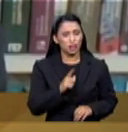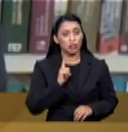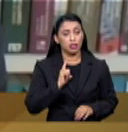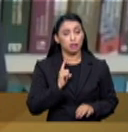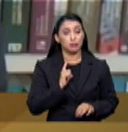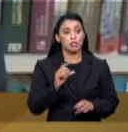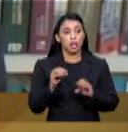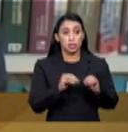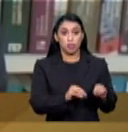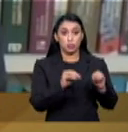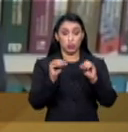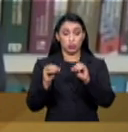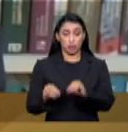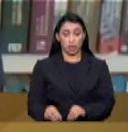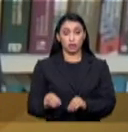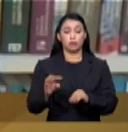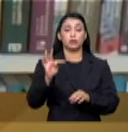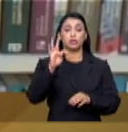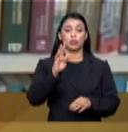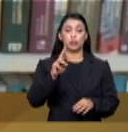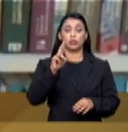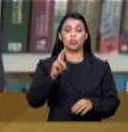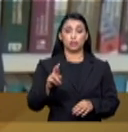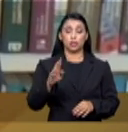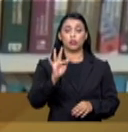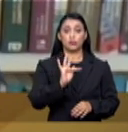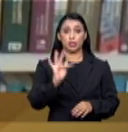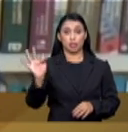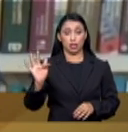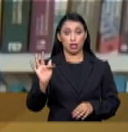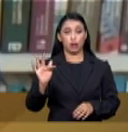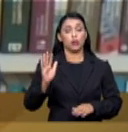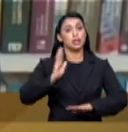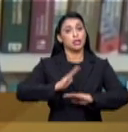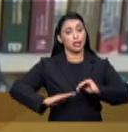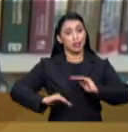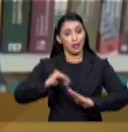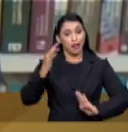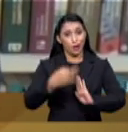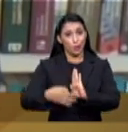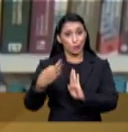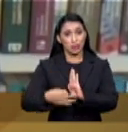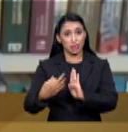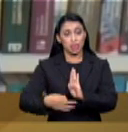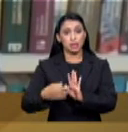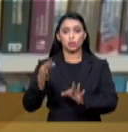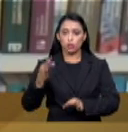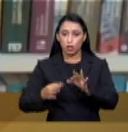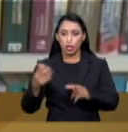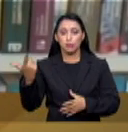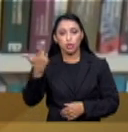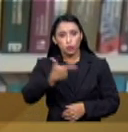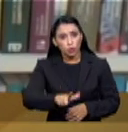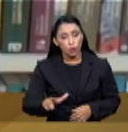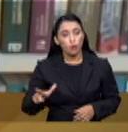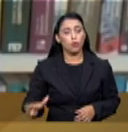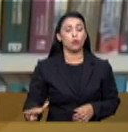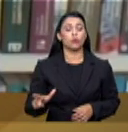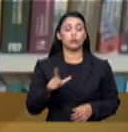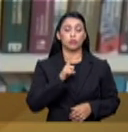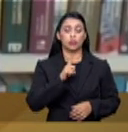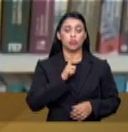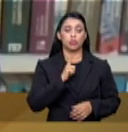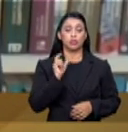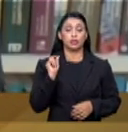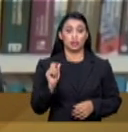ser deslocada para o Tribunal Regional Federal da Terceira Região, que é o competente, para o novo julgamento, que conterá a declaração de validade ou nulidade